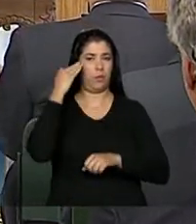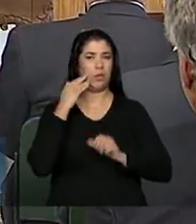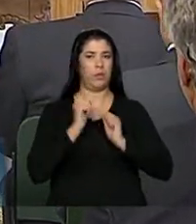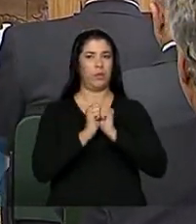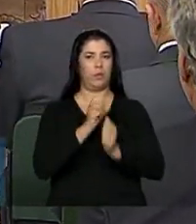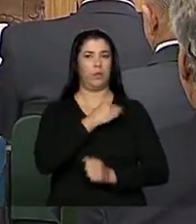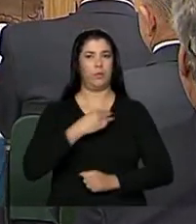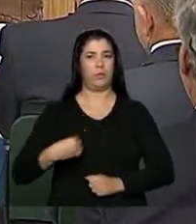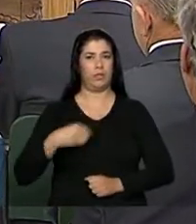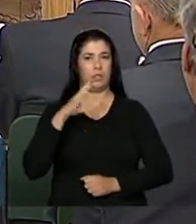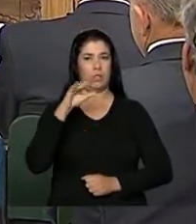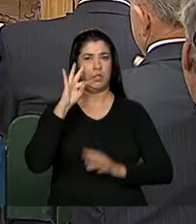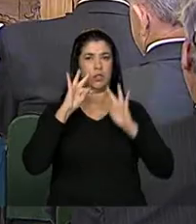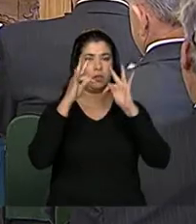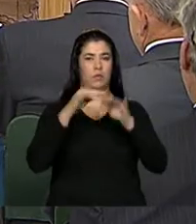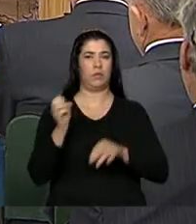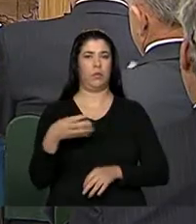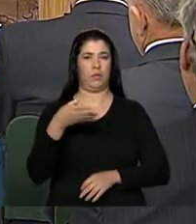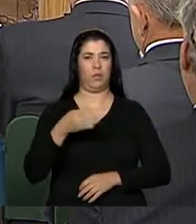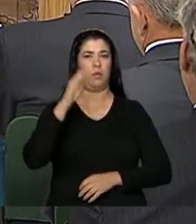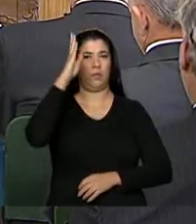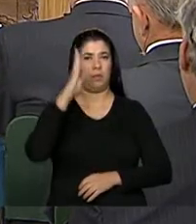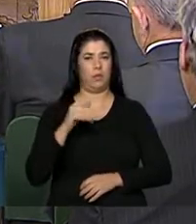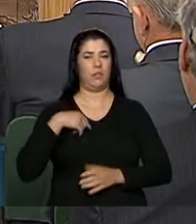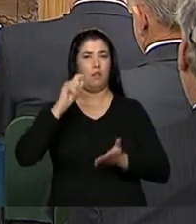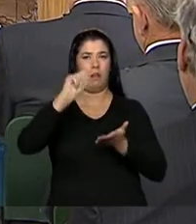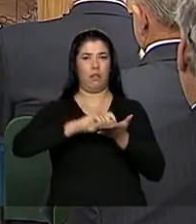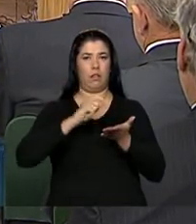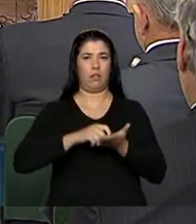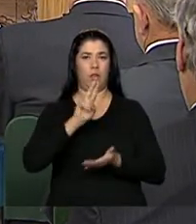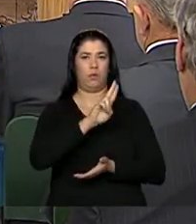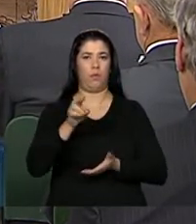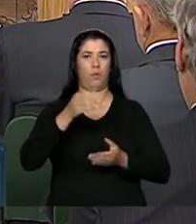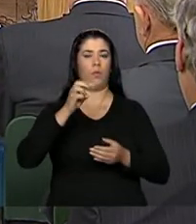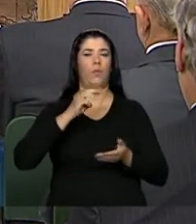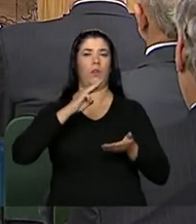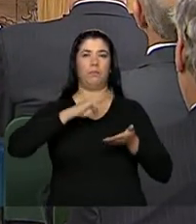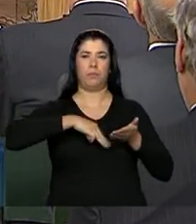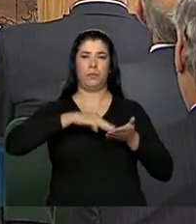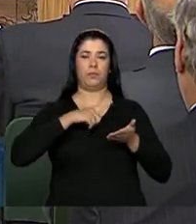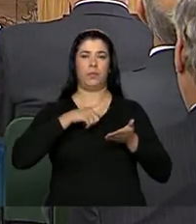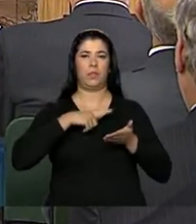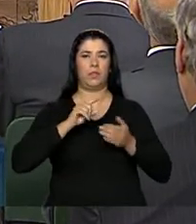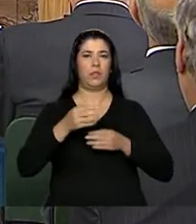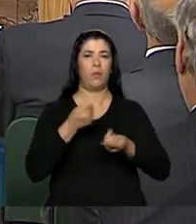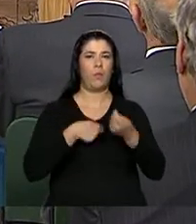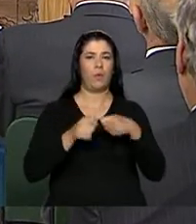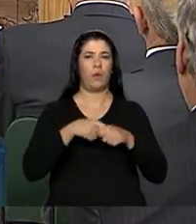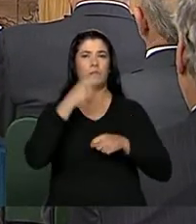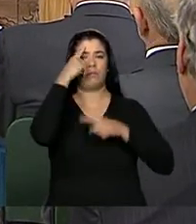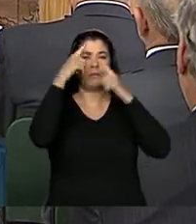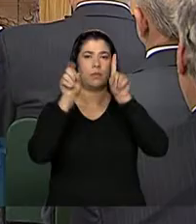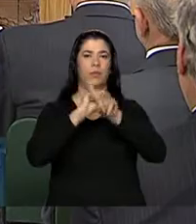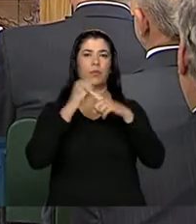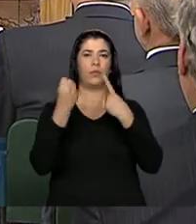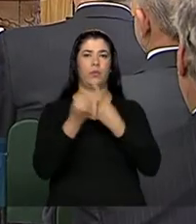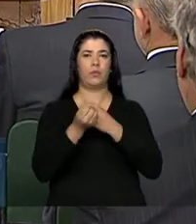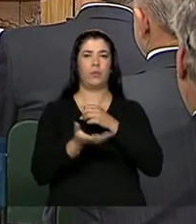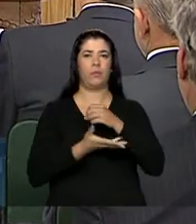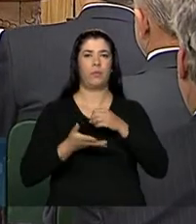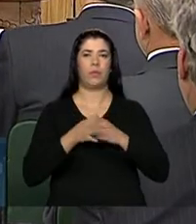da Ciência, Tecnologia e Inovação do Brasil assinam um memorando de entendimento em economia criativa e sociedade baseada